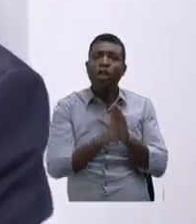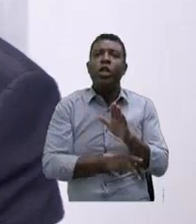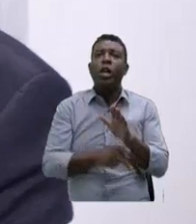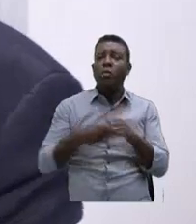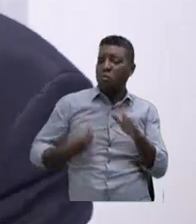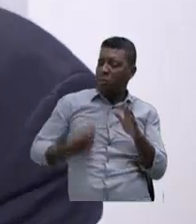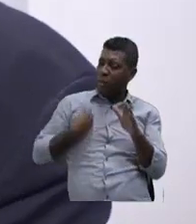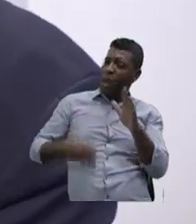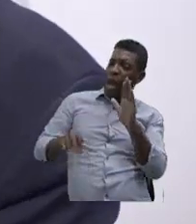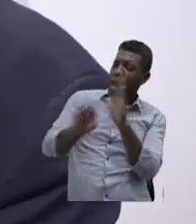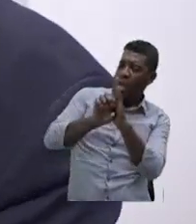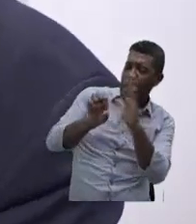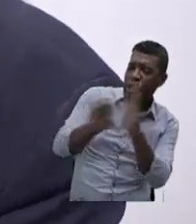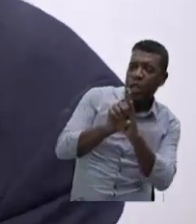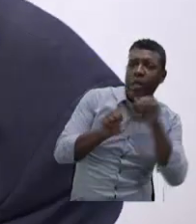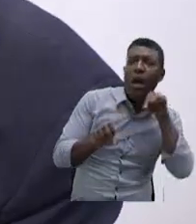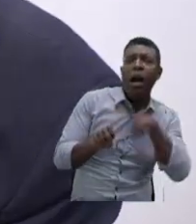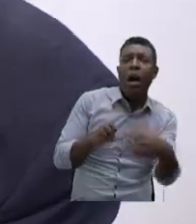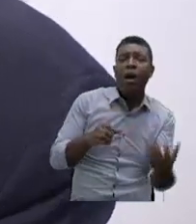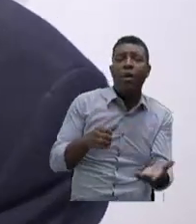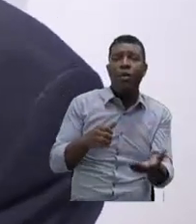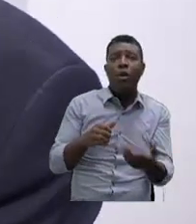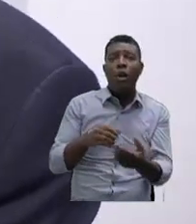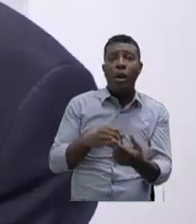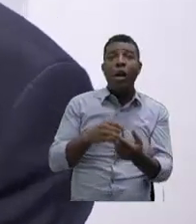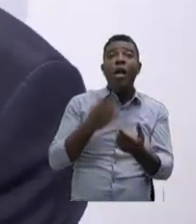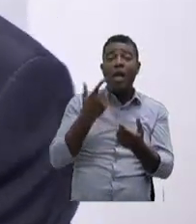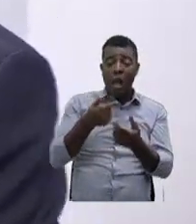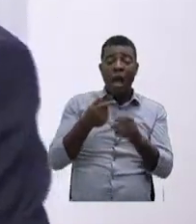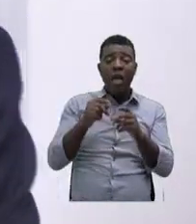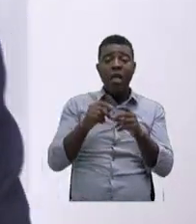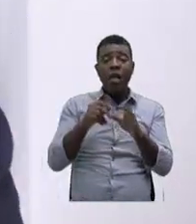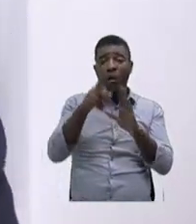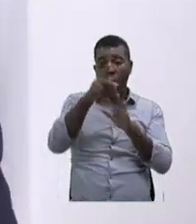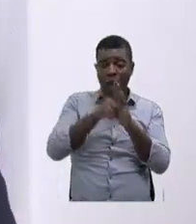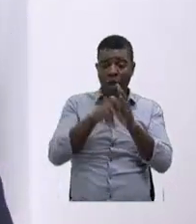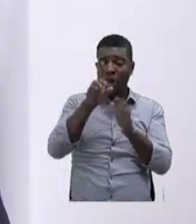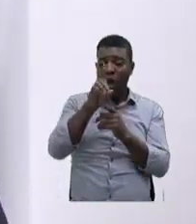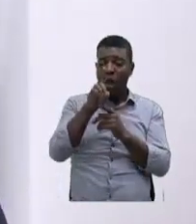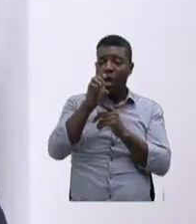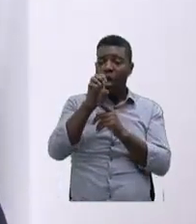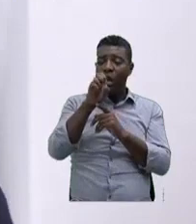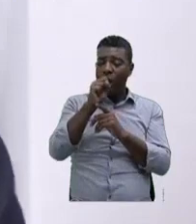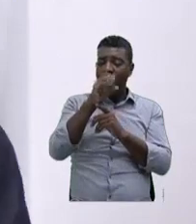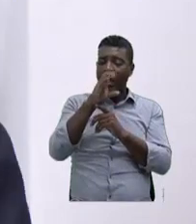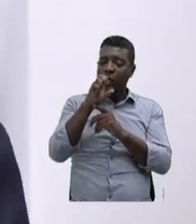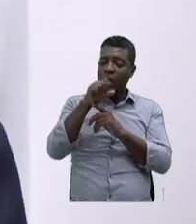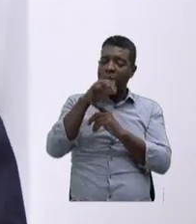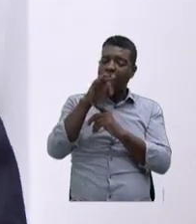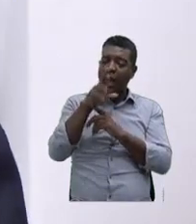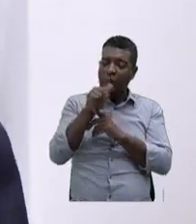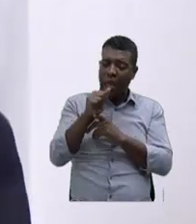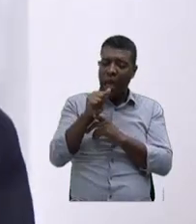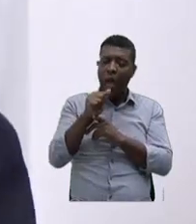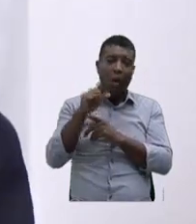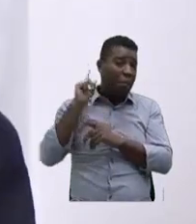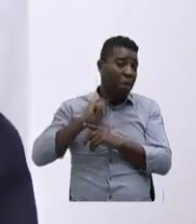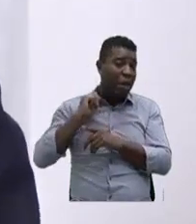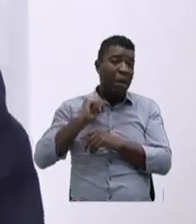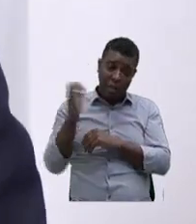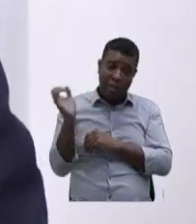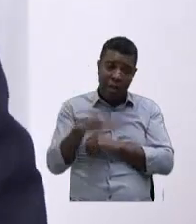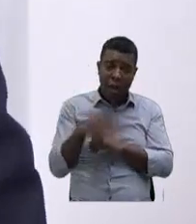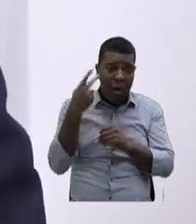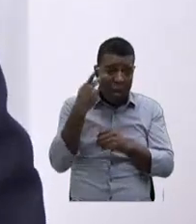edital. E o Decentra Minas vem para isso, para desburocratizar, para facilitar o